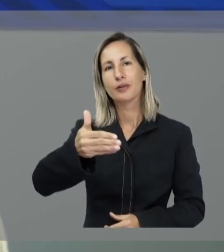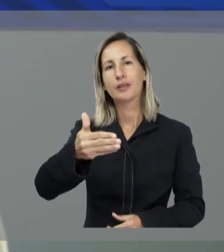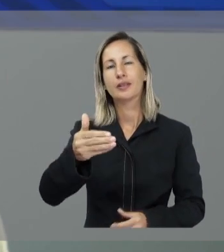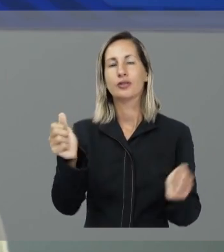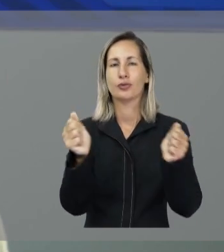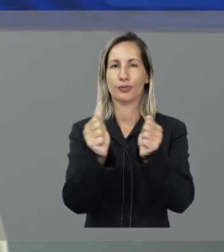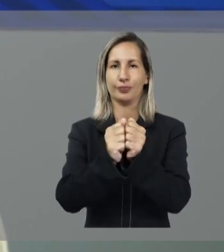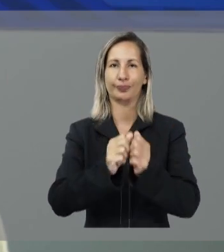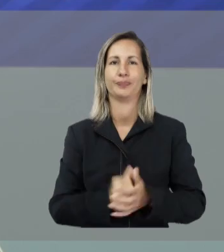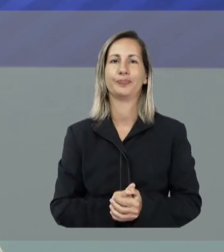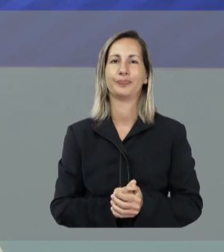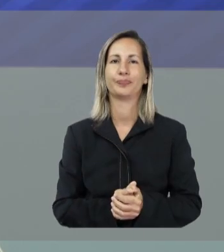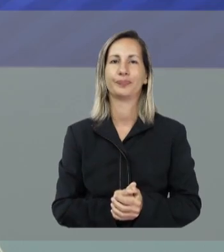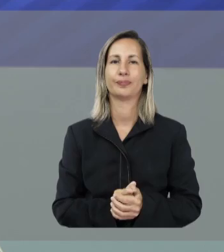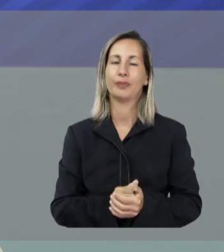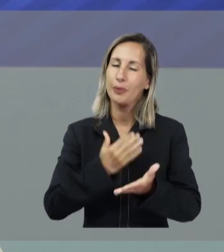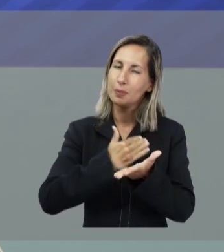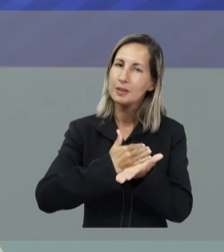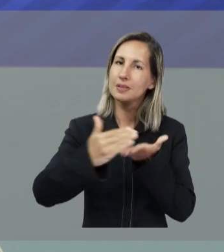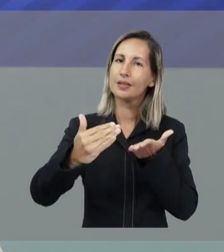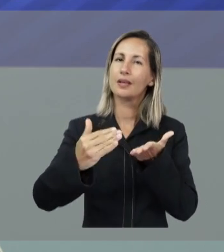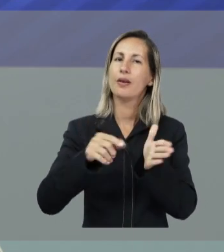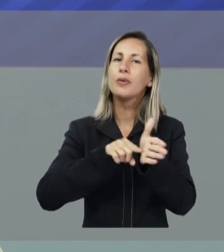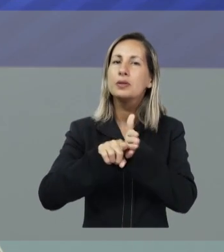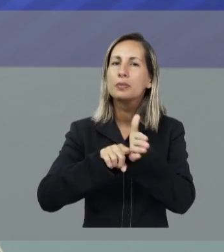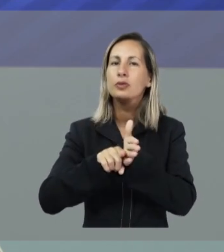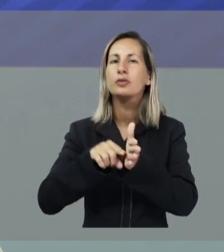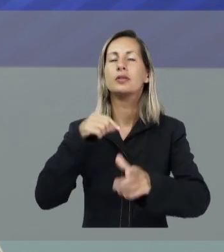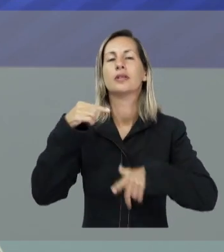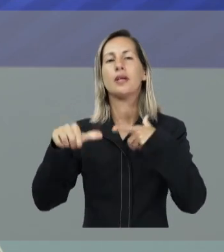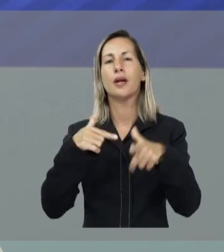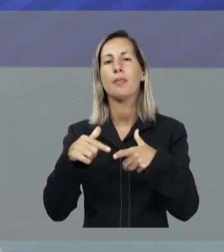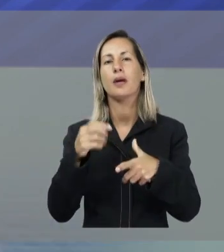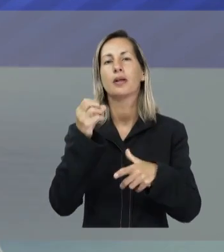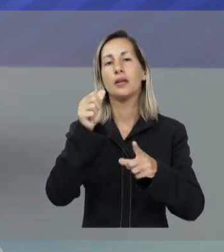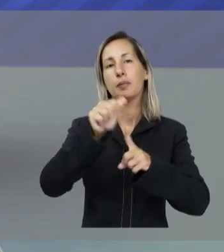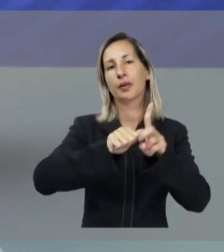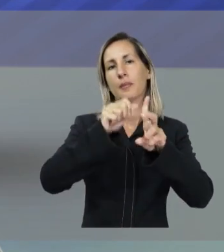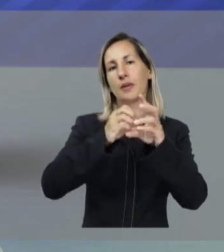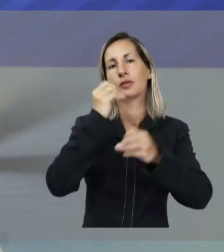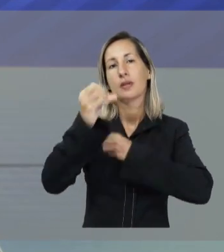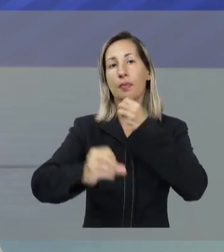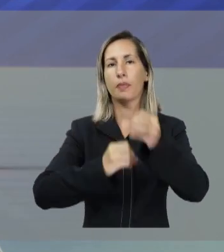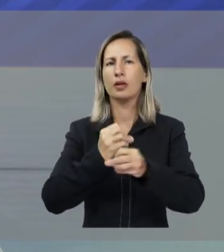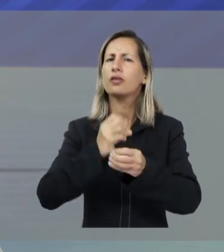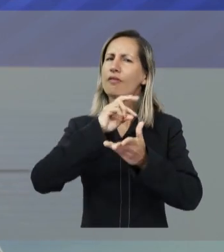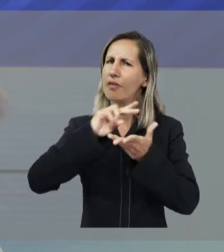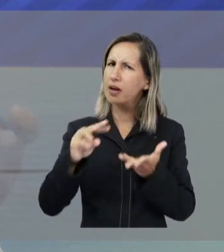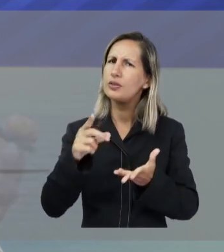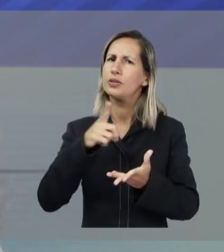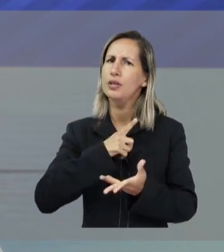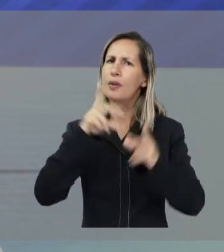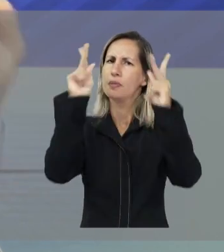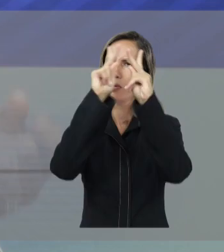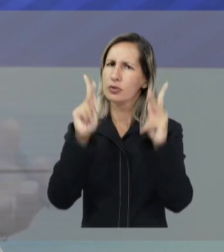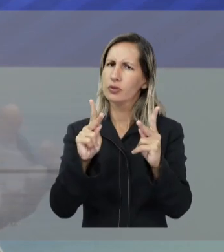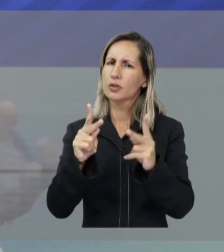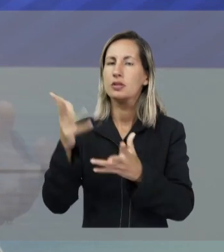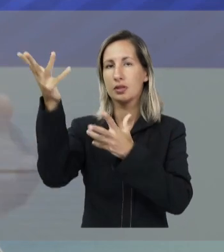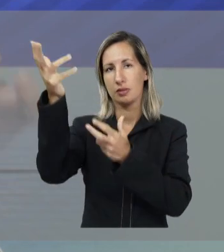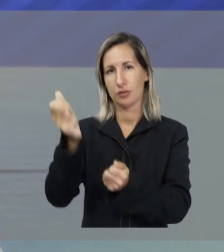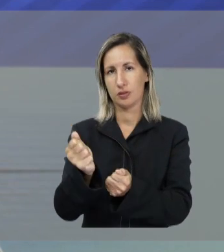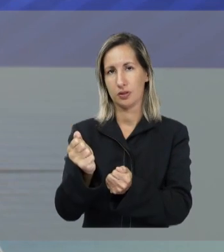com vocês. Então vamos lá iniciar um balanço das atividades do primeiro semestre. A senhora tem vários projetos que já